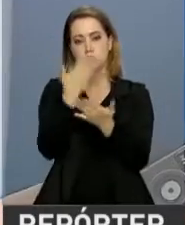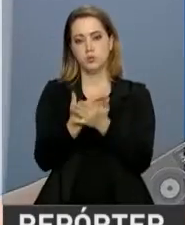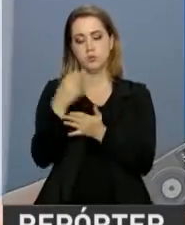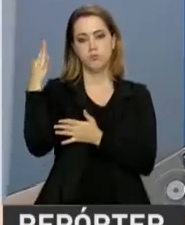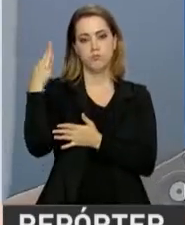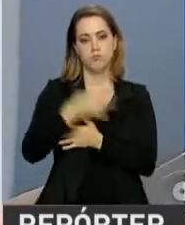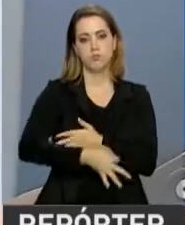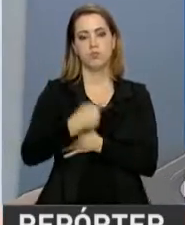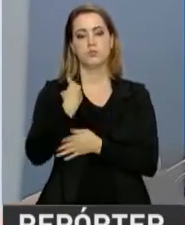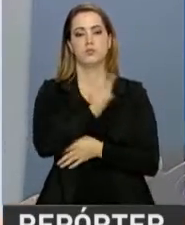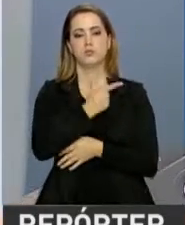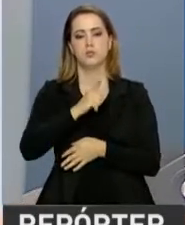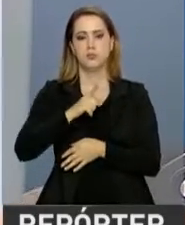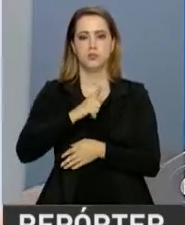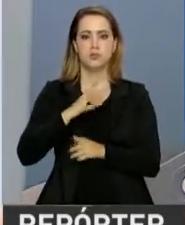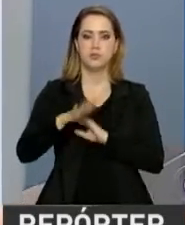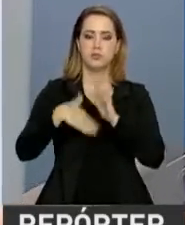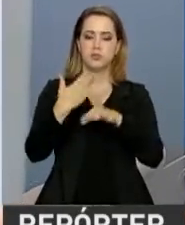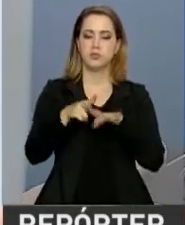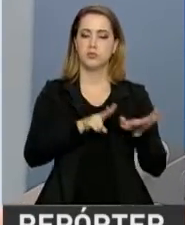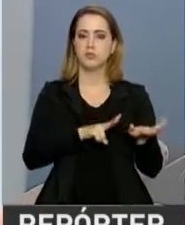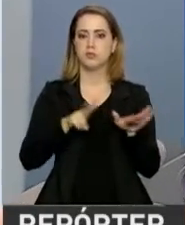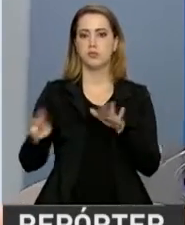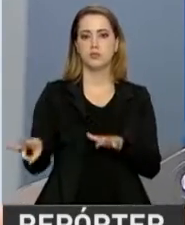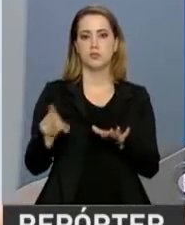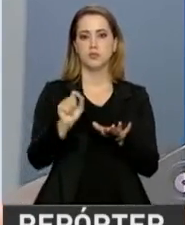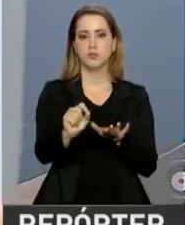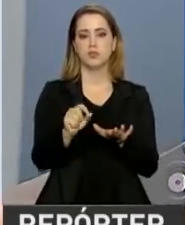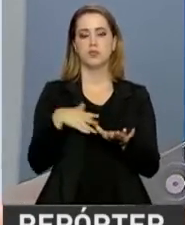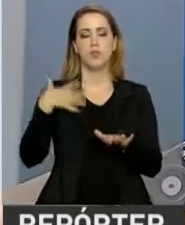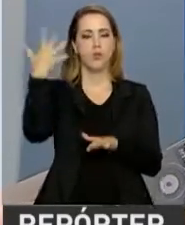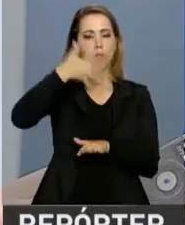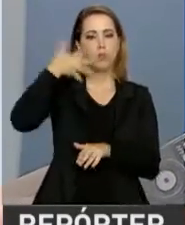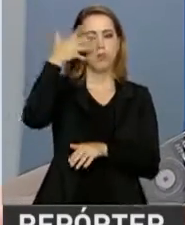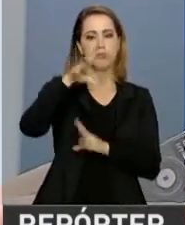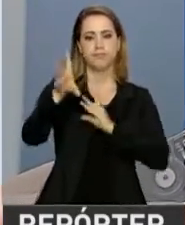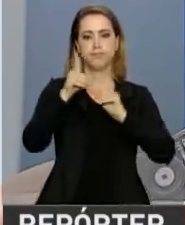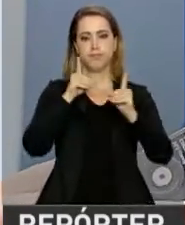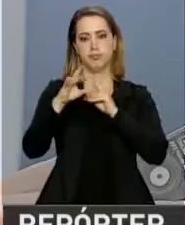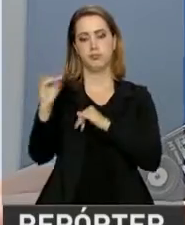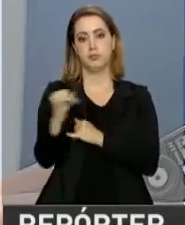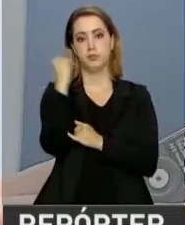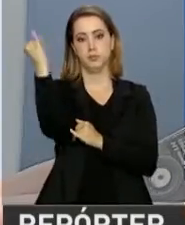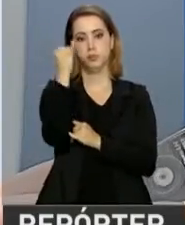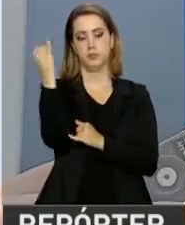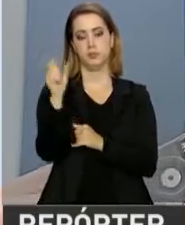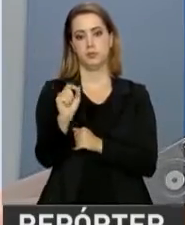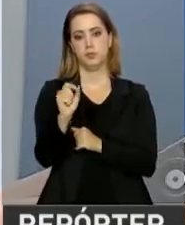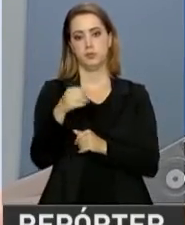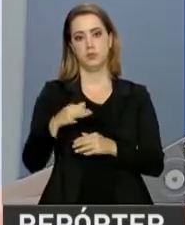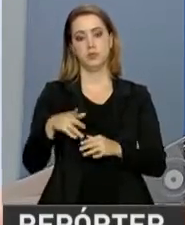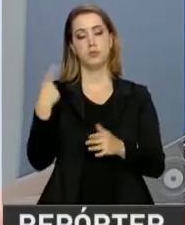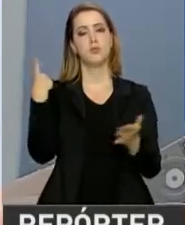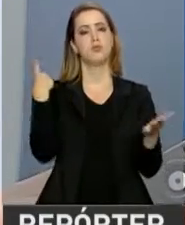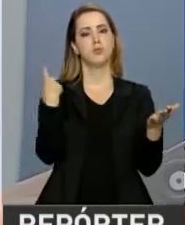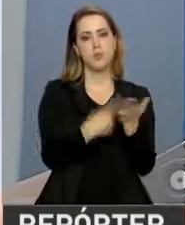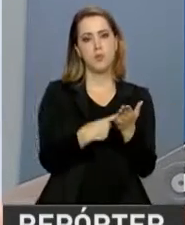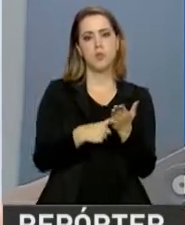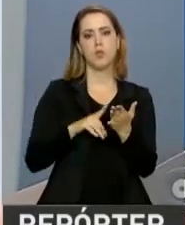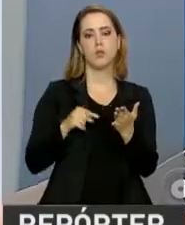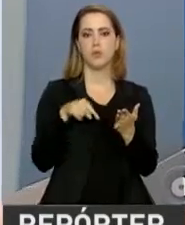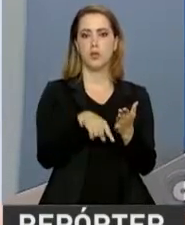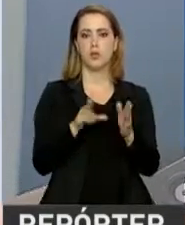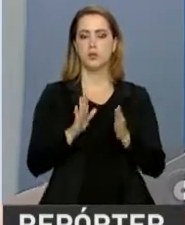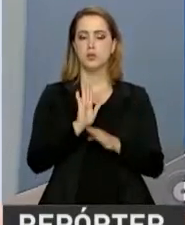nós teremos ao longo dessa semana é seminários discussões muito importantes que vão registrar essa